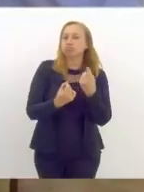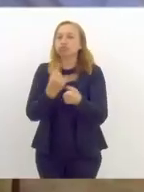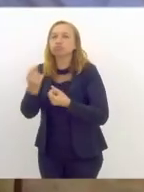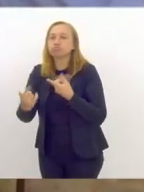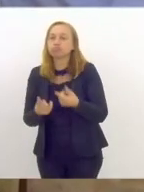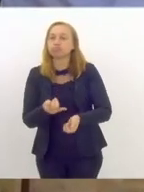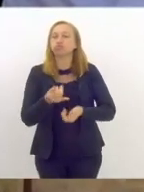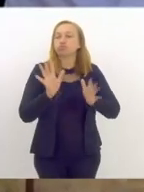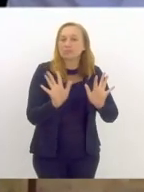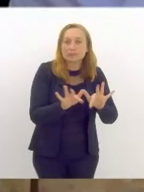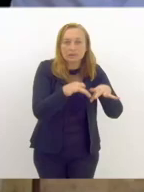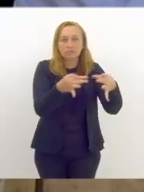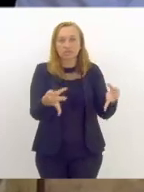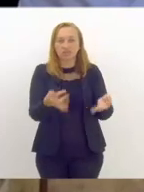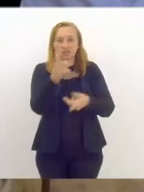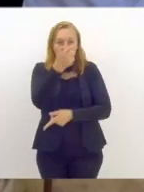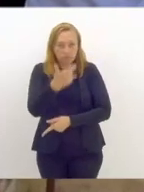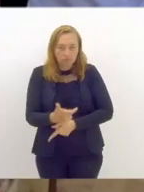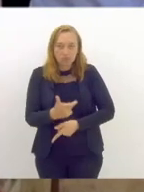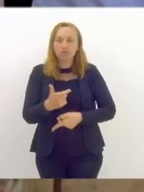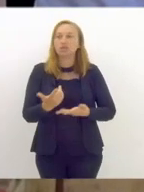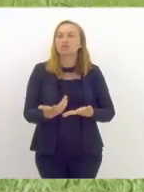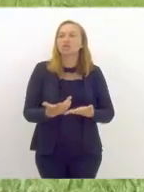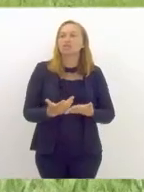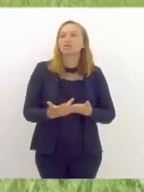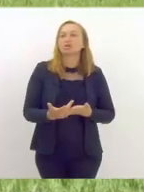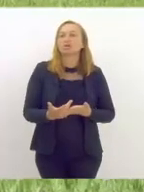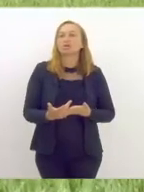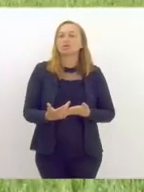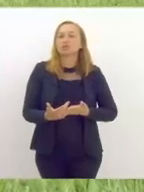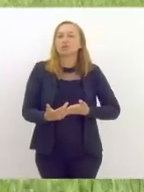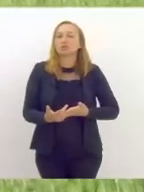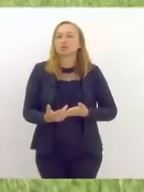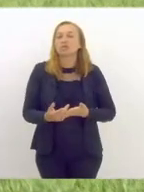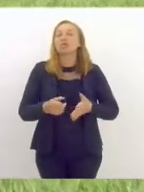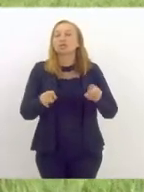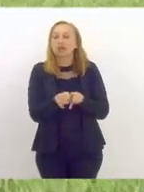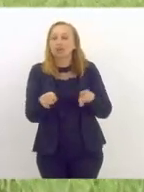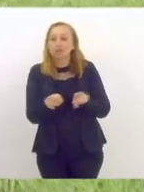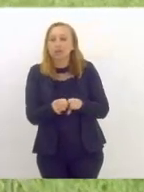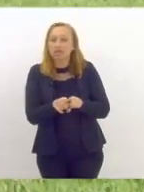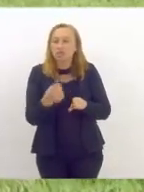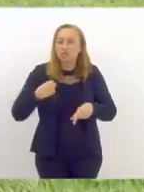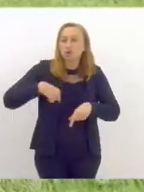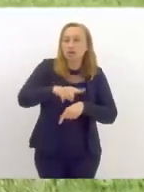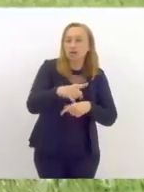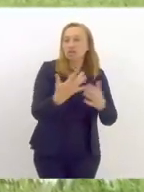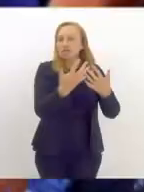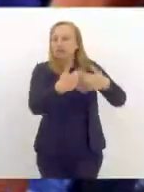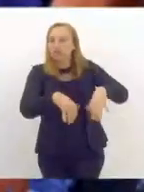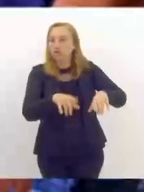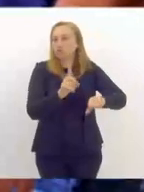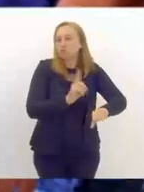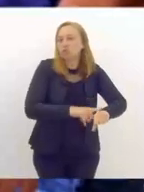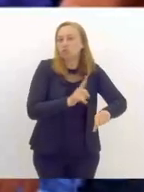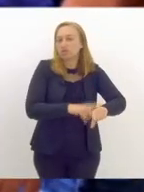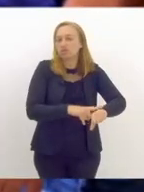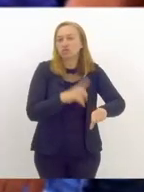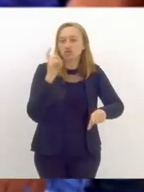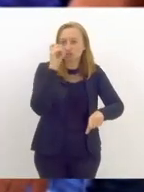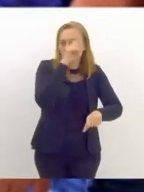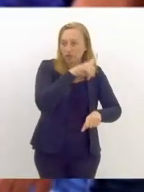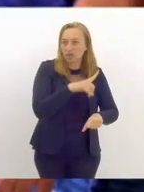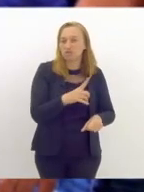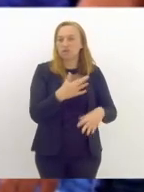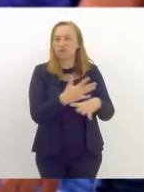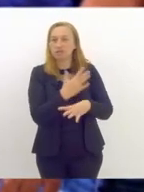paciência, simplicidade. Suas marcas. Há que se destacar também sua ida a Petrópolis no momento da maior tragédia da